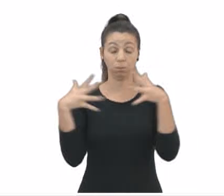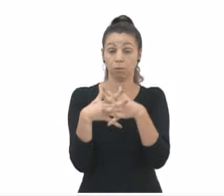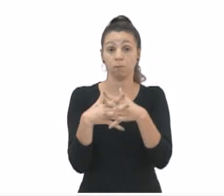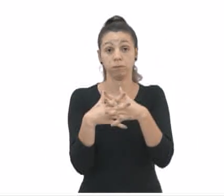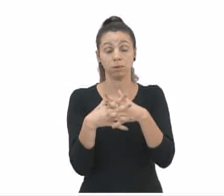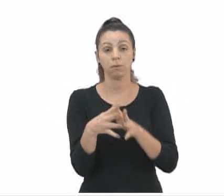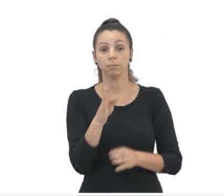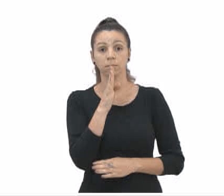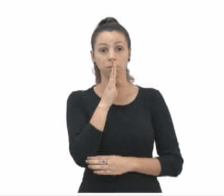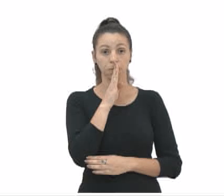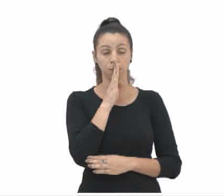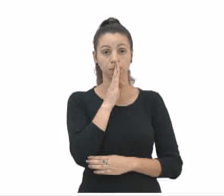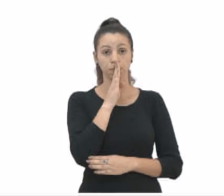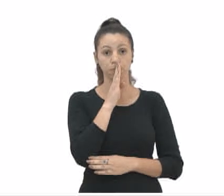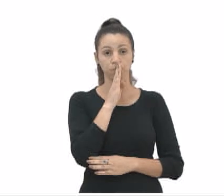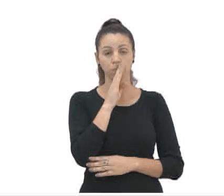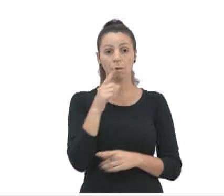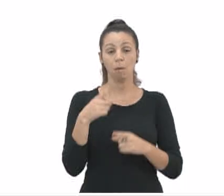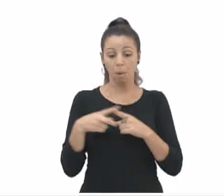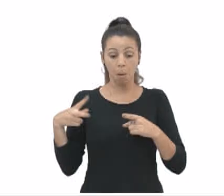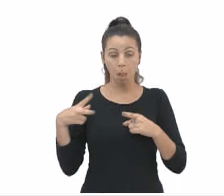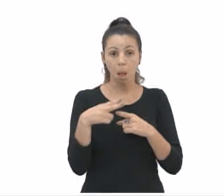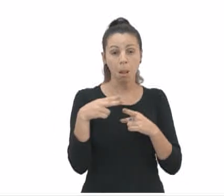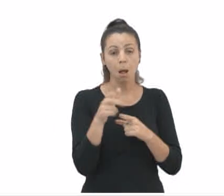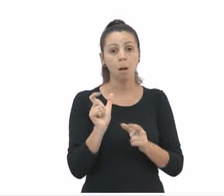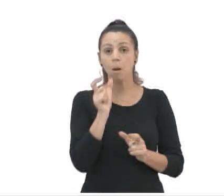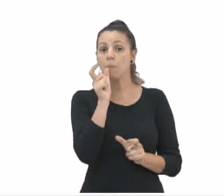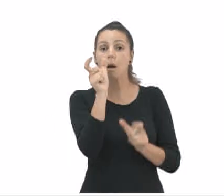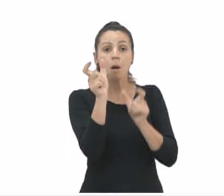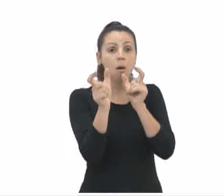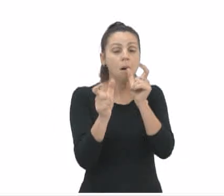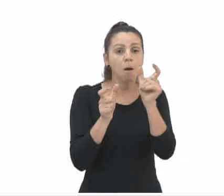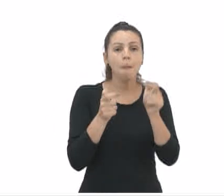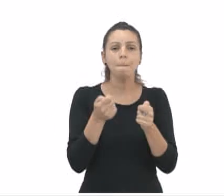silenciosa, entrecortada de palavras pouco